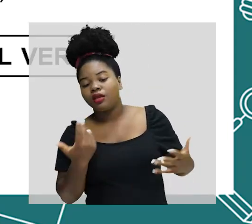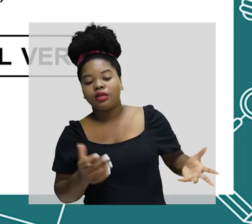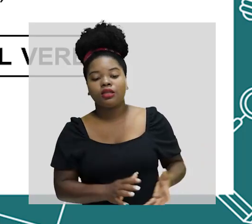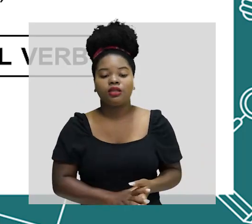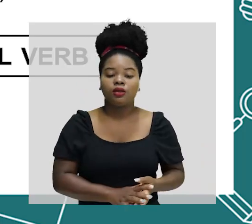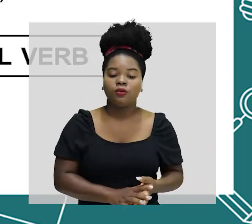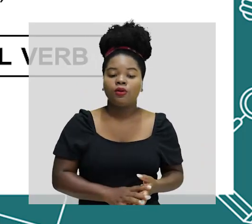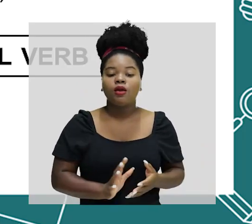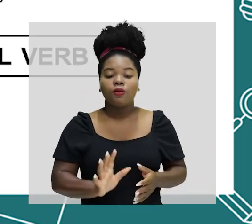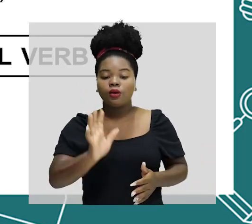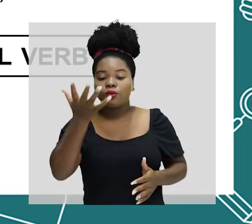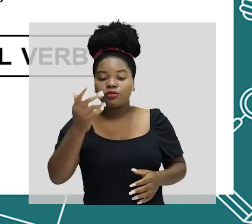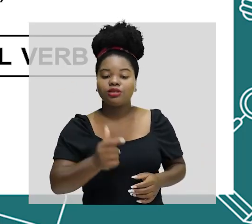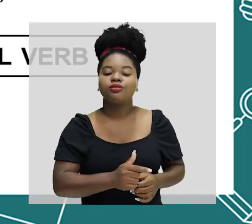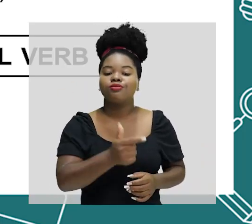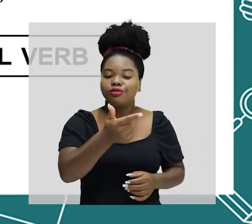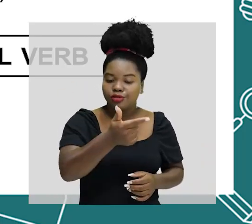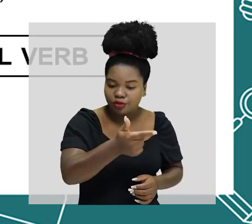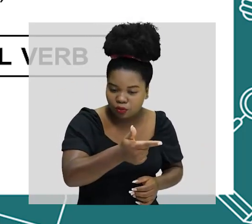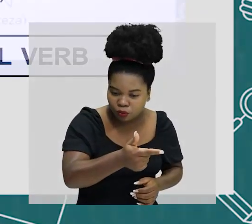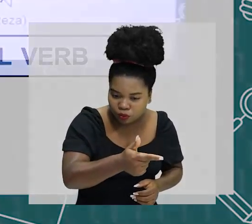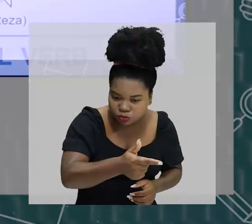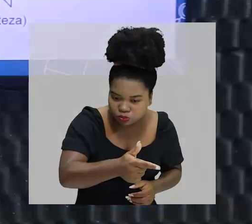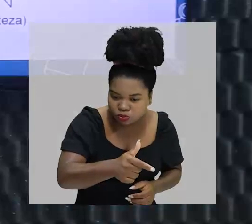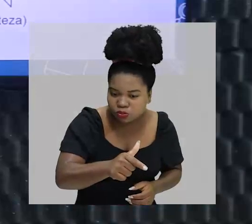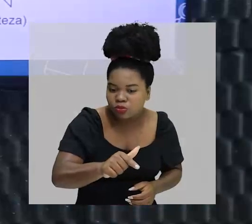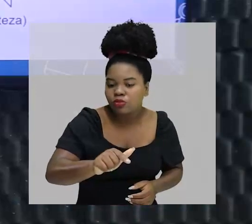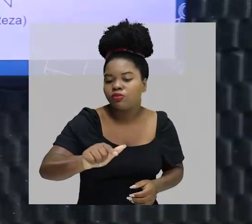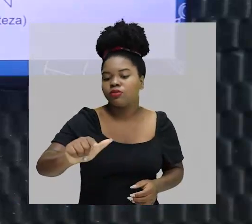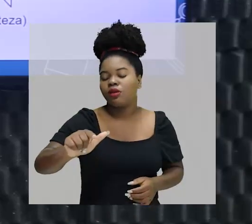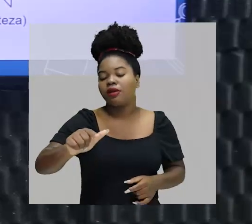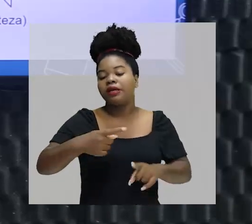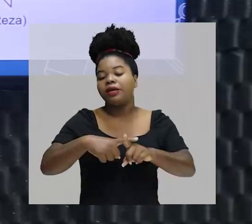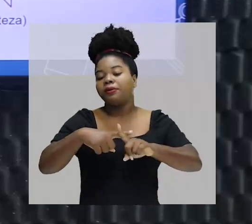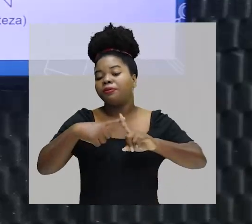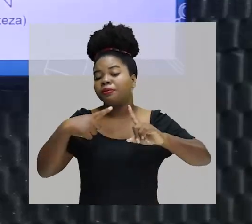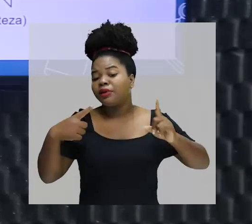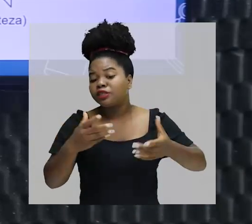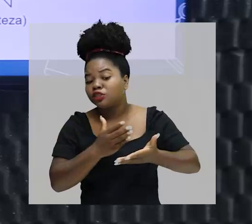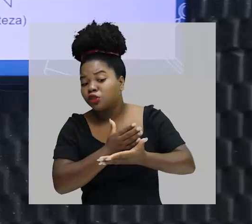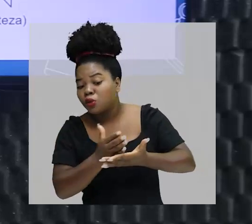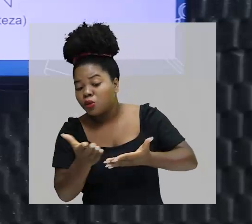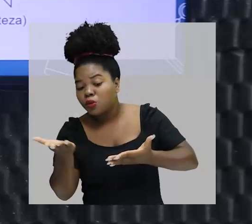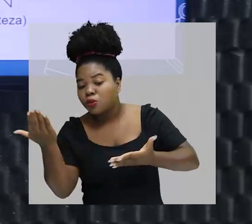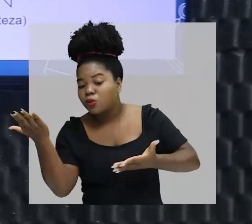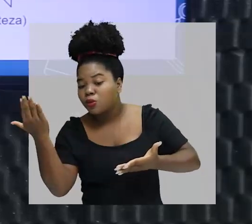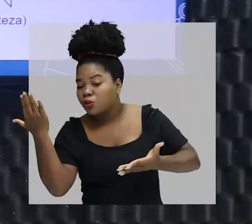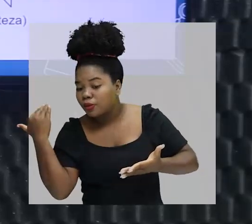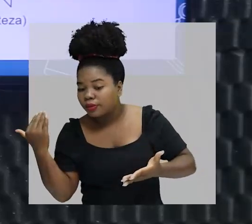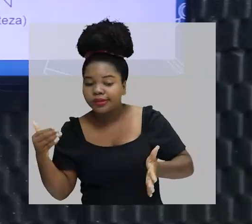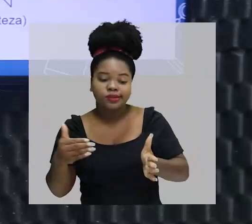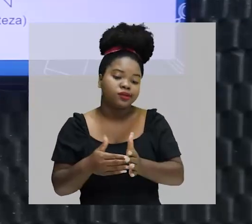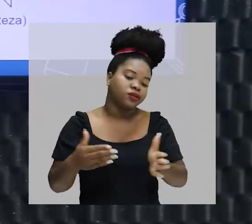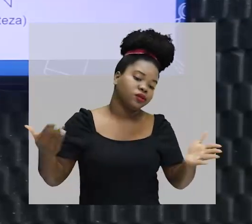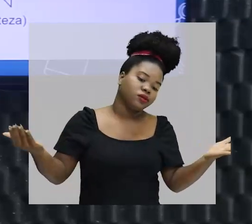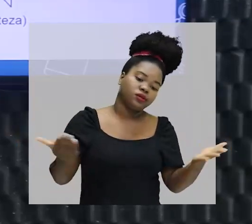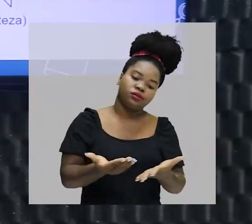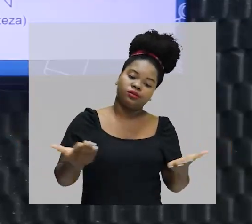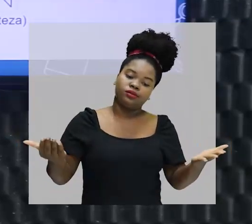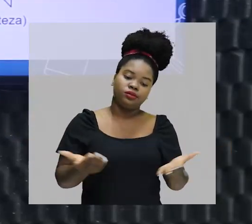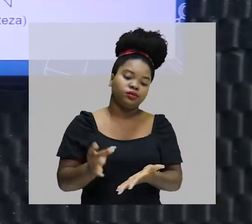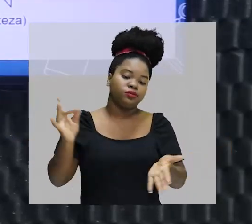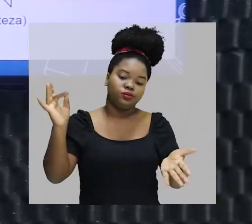em andamento. Então, essa é a parte do contínuo. Mas é uma ação que começou no passado e até agora ela é